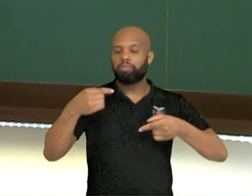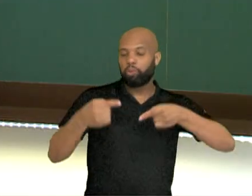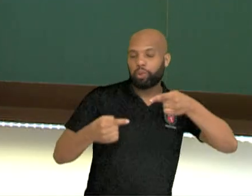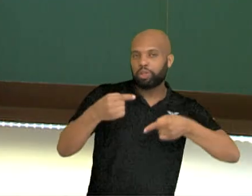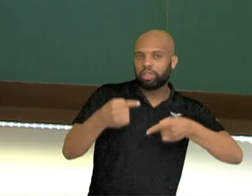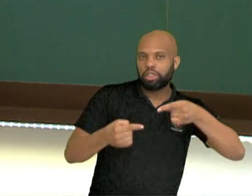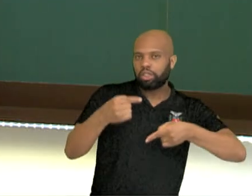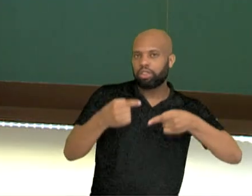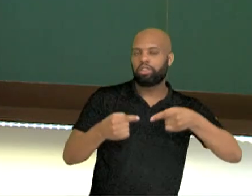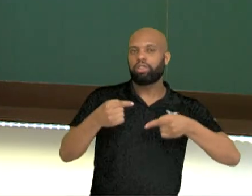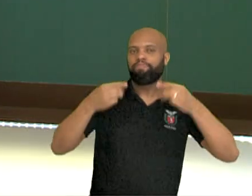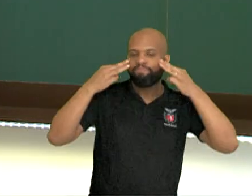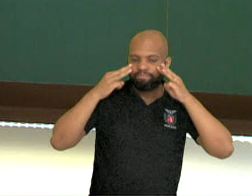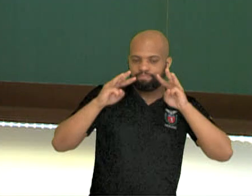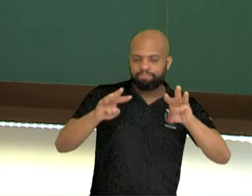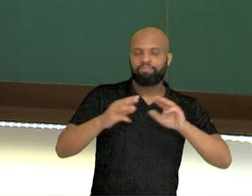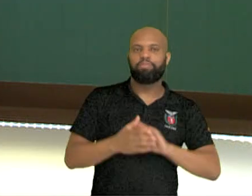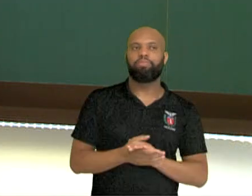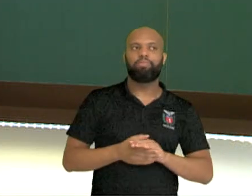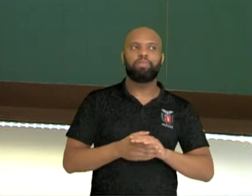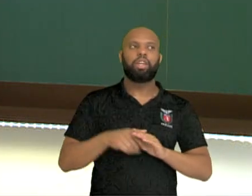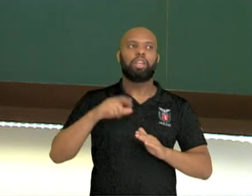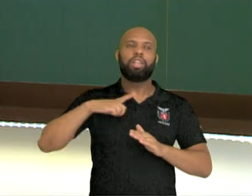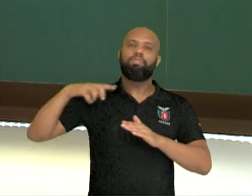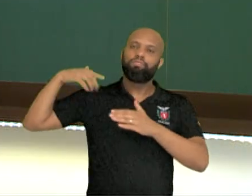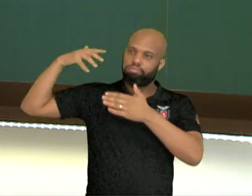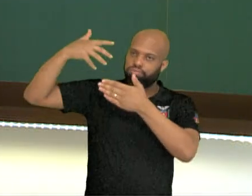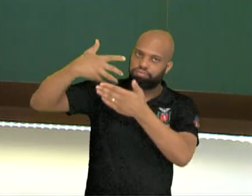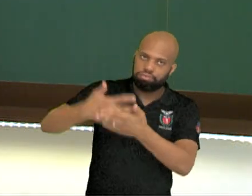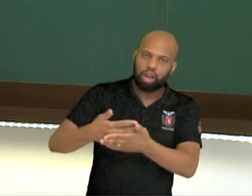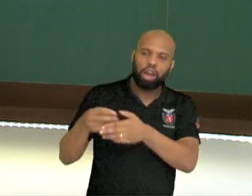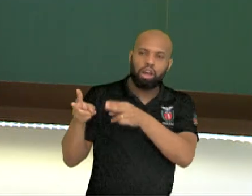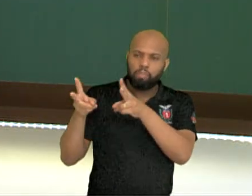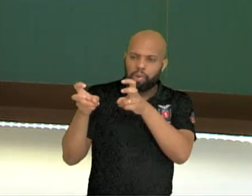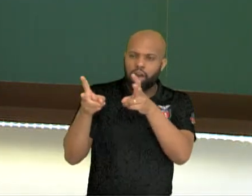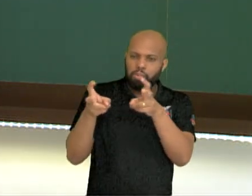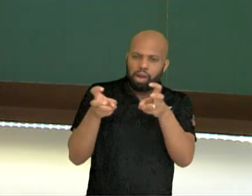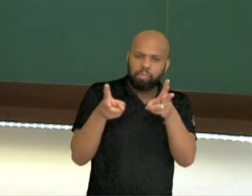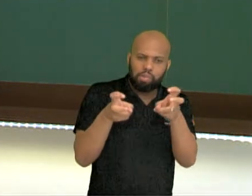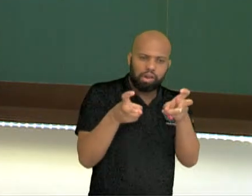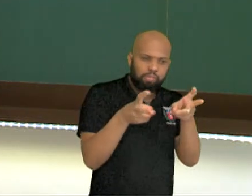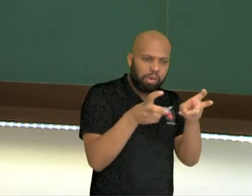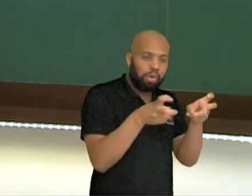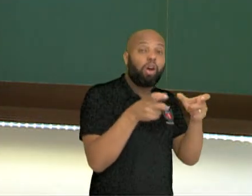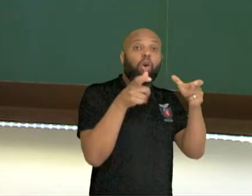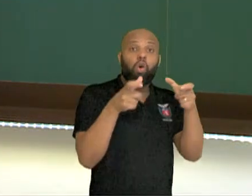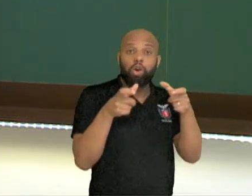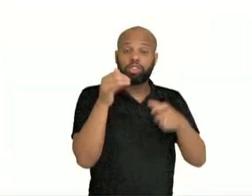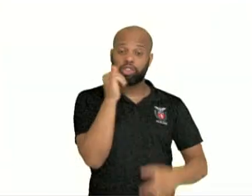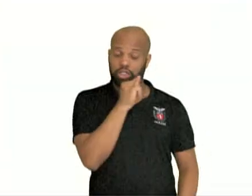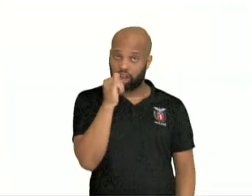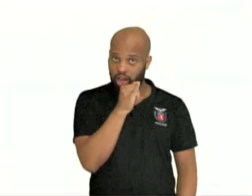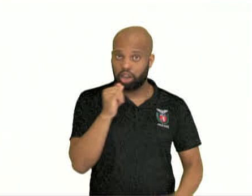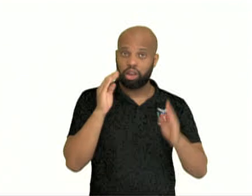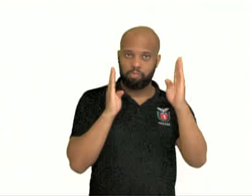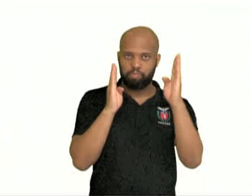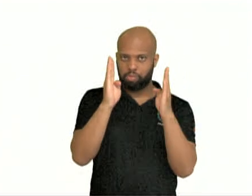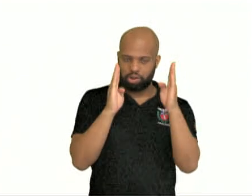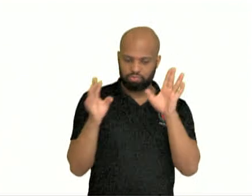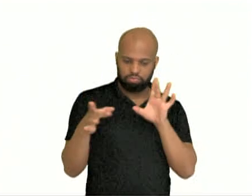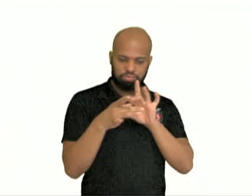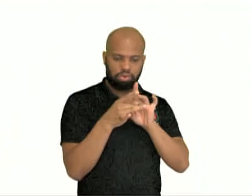Maquiavel, fruto de uma longa trajetória de observação da Itália e de seu tempo,